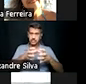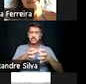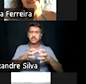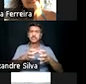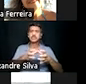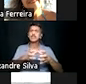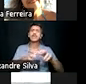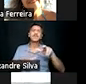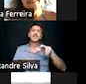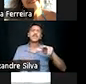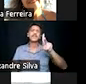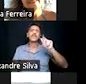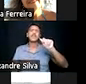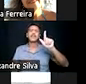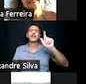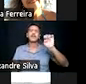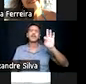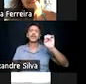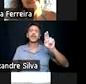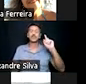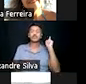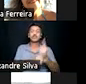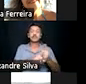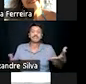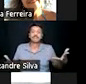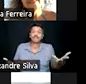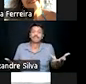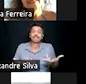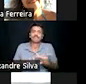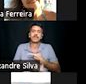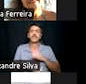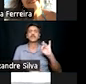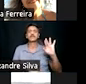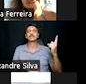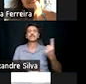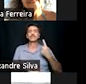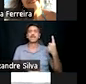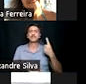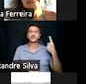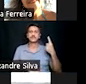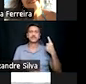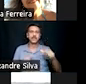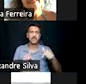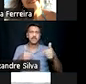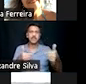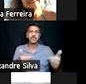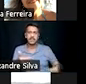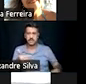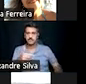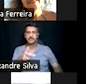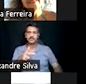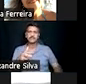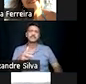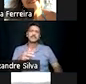da paleontologia, o ato da descoberta brilhante de algo que eu faço sozinho durante uma atividade de campo. Haja